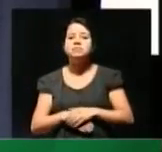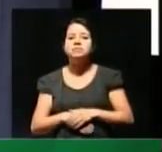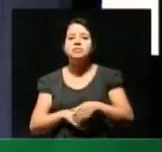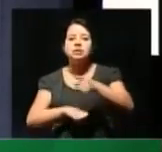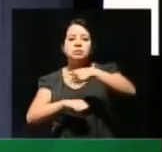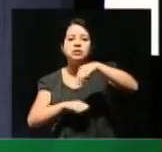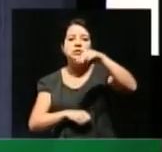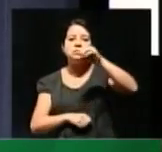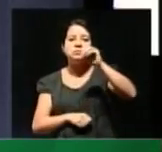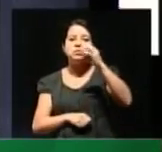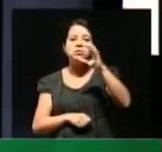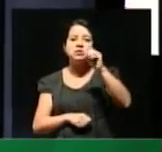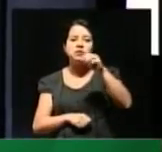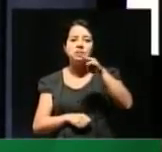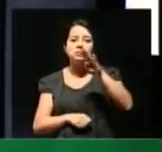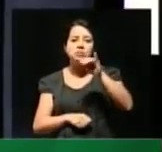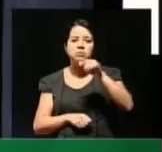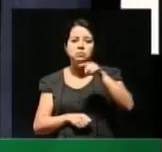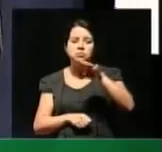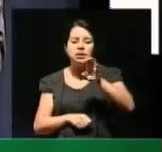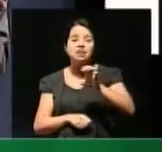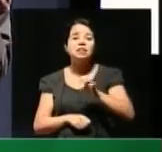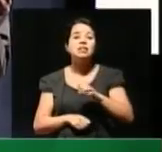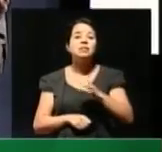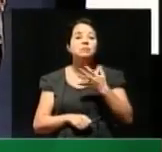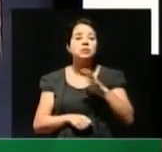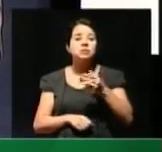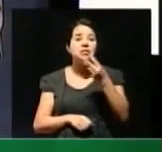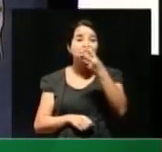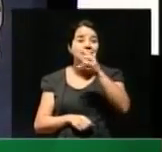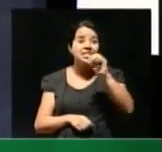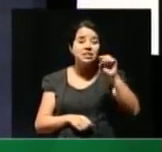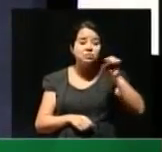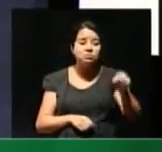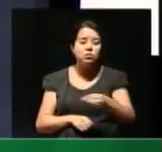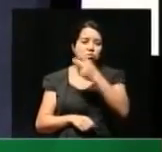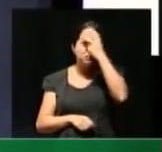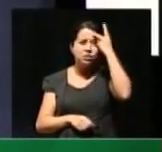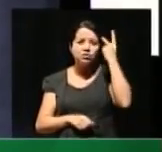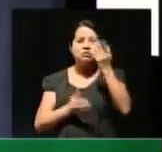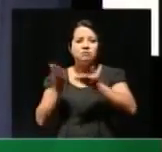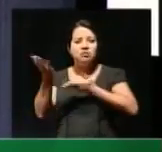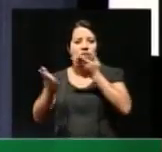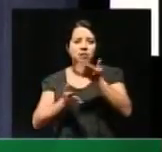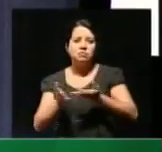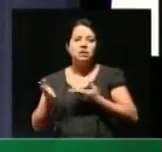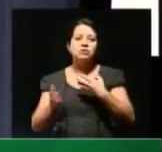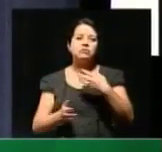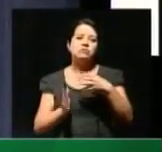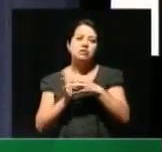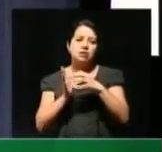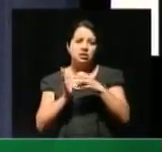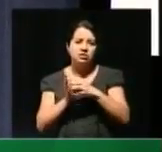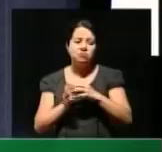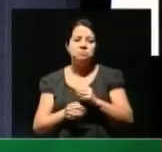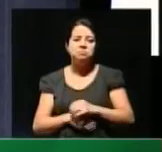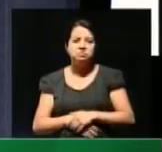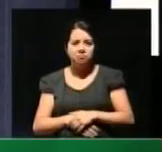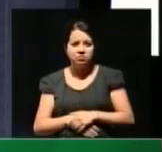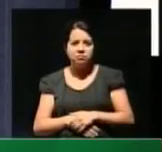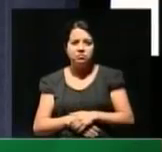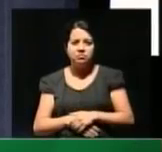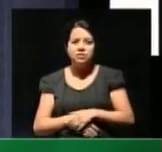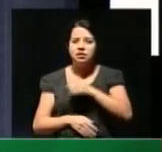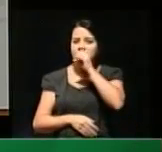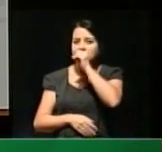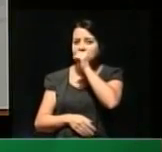que é um dos países mais pobres do mundo, tem 300.000 pessoas em tratamento agora. Então, isso é e vocês olhem, o laranja